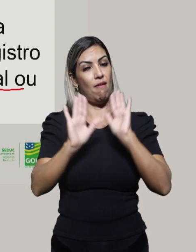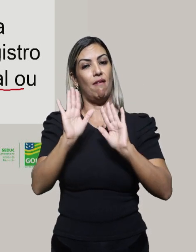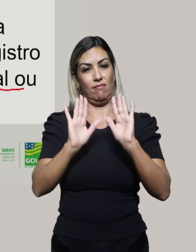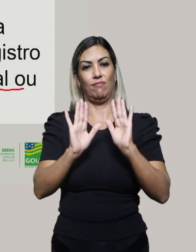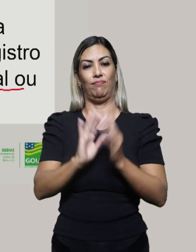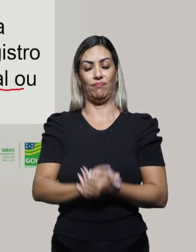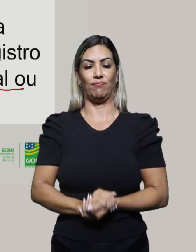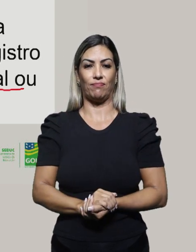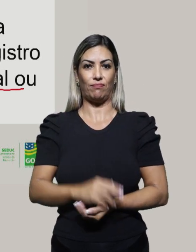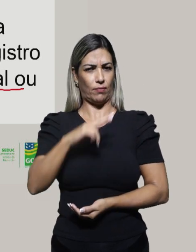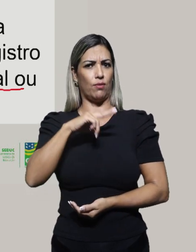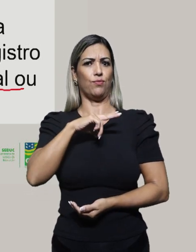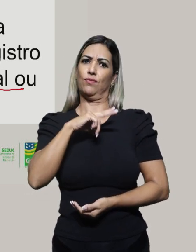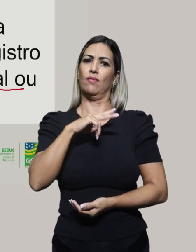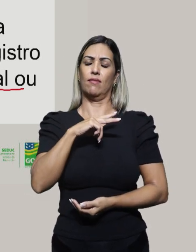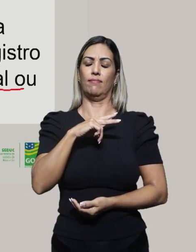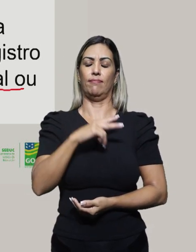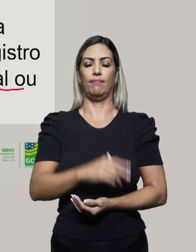intimidade.